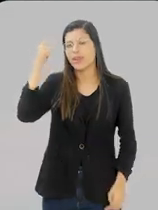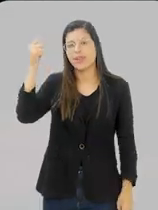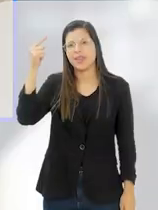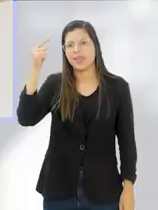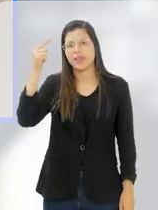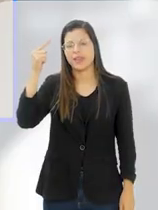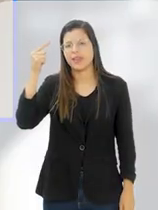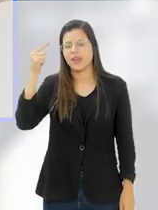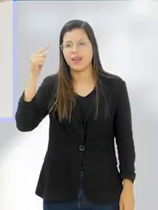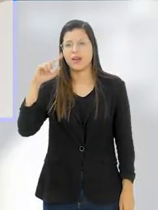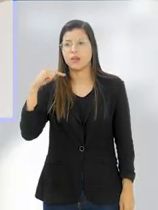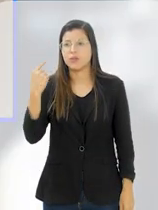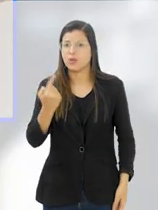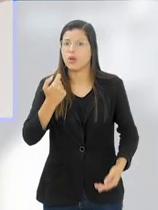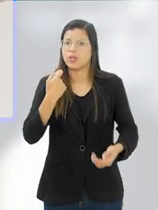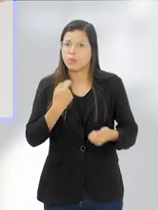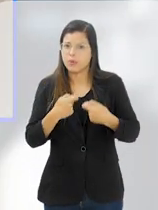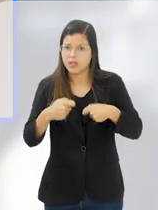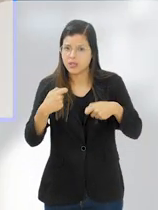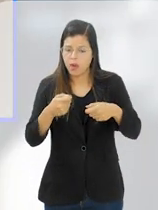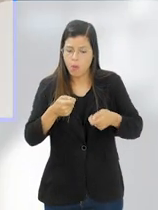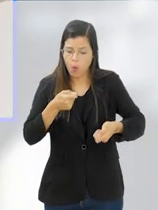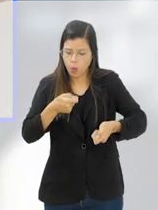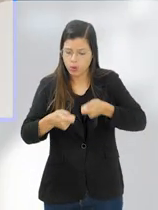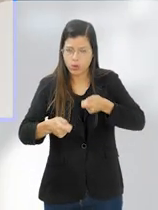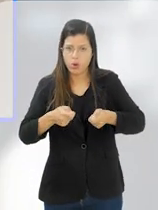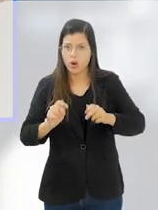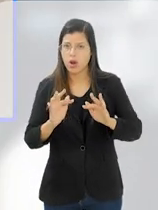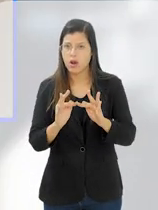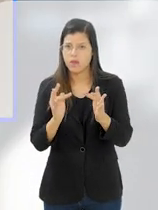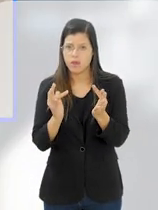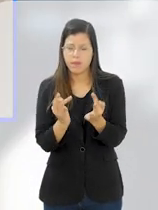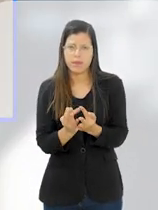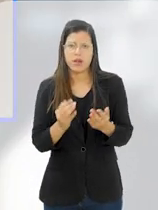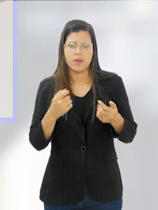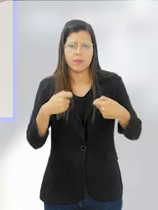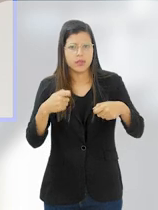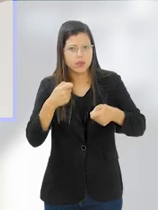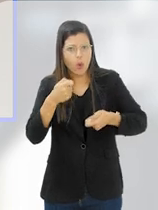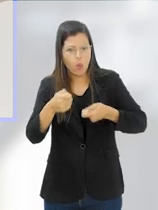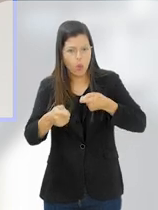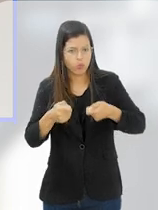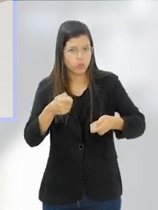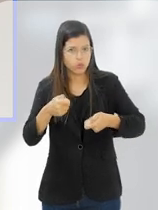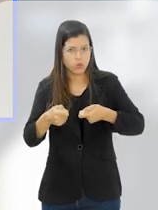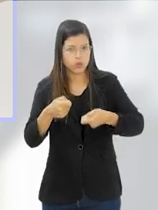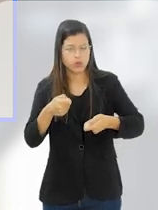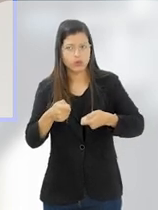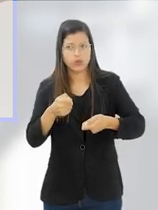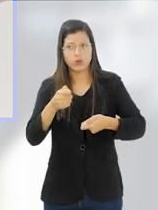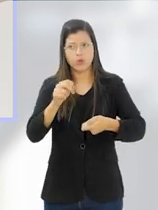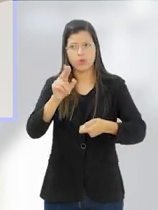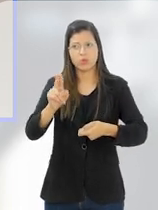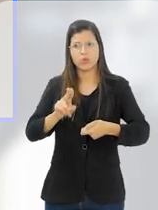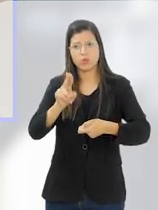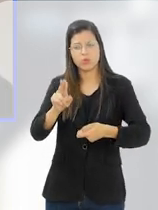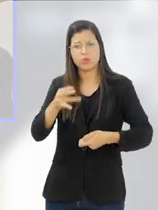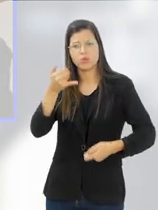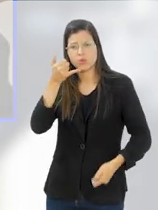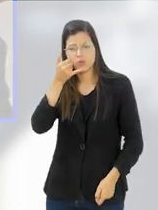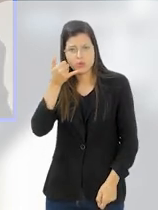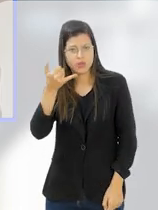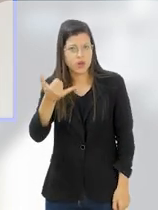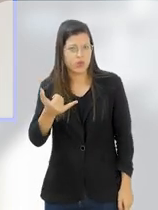ideia de que nós precisamos controlar, famílias precisam controlar o uso de